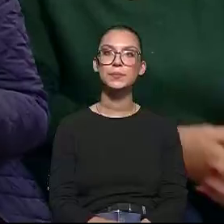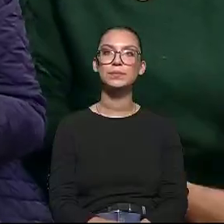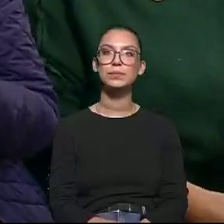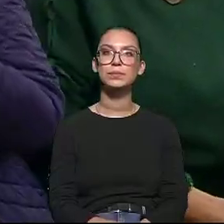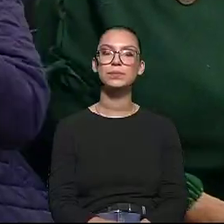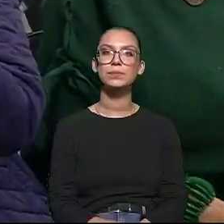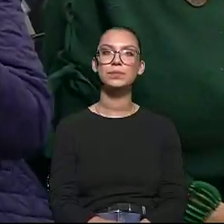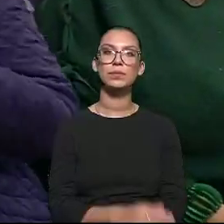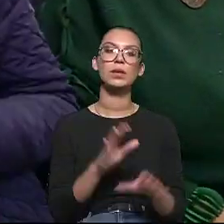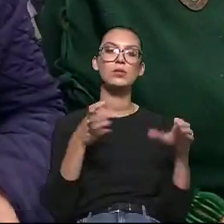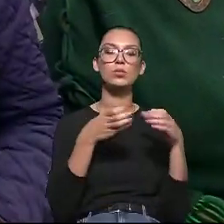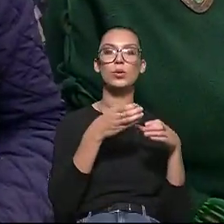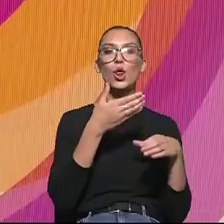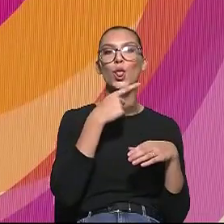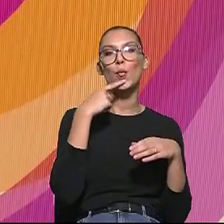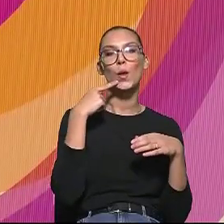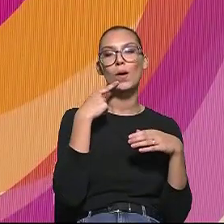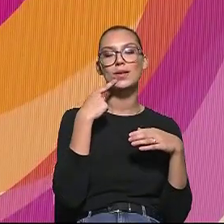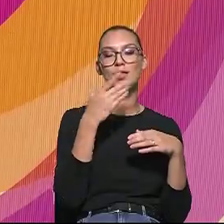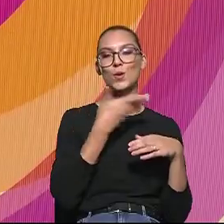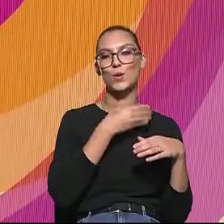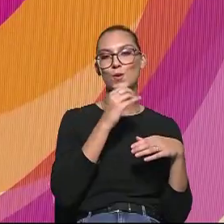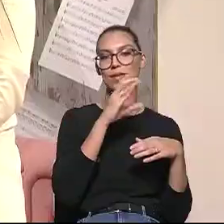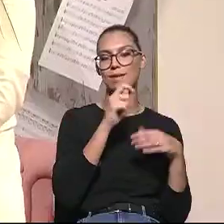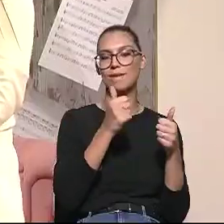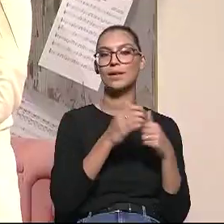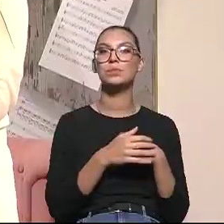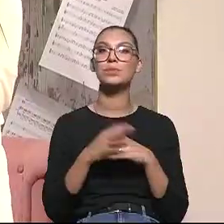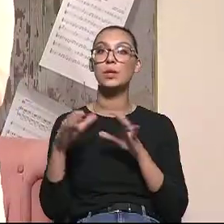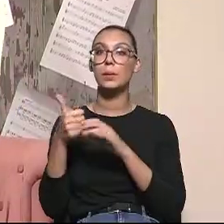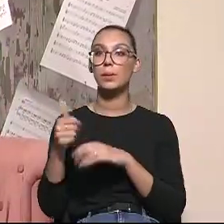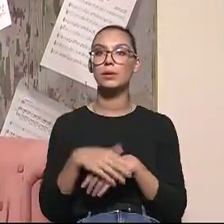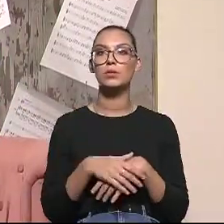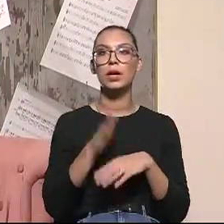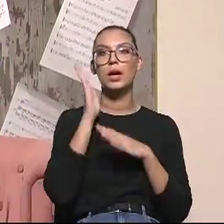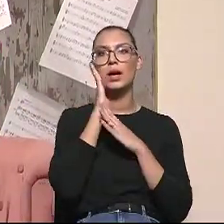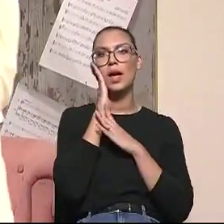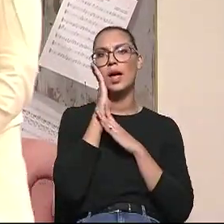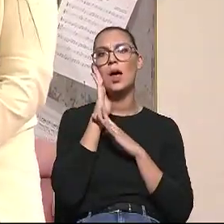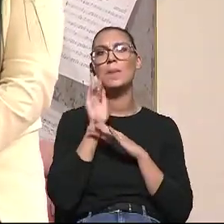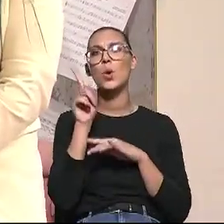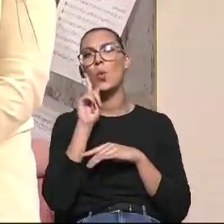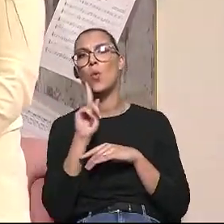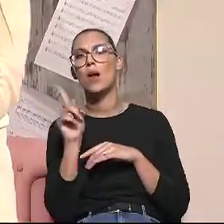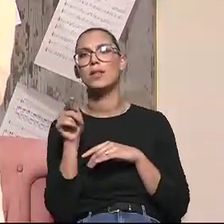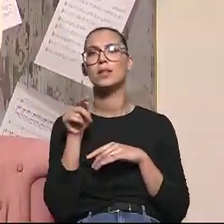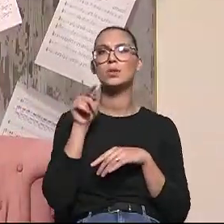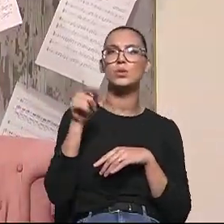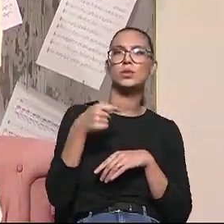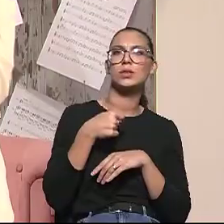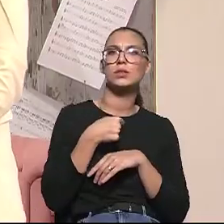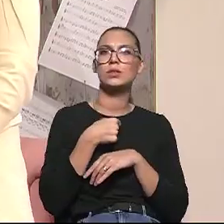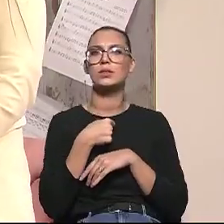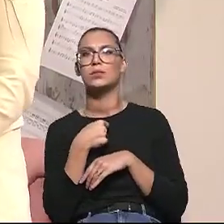Eternas Doce, equipa B, vamos embora. Na minha cama com ela, tu e ela